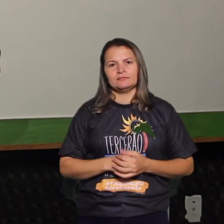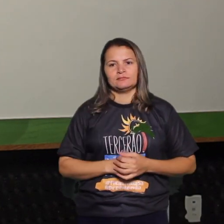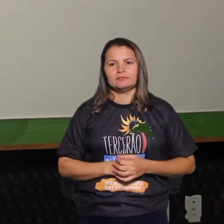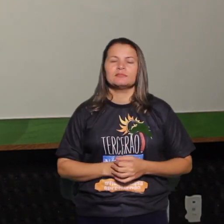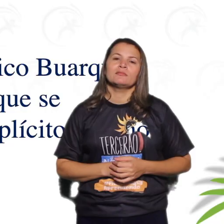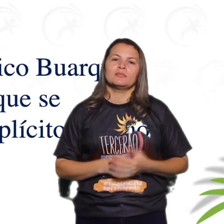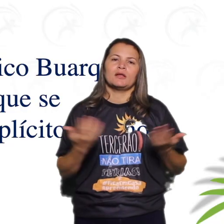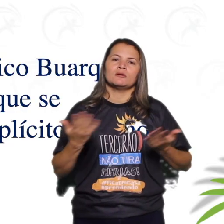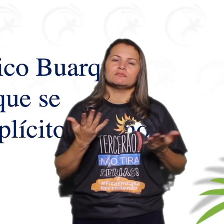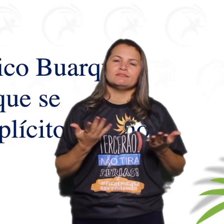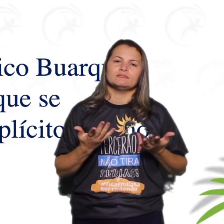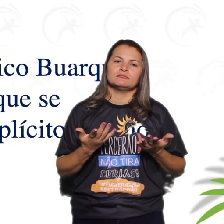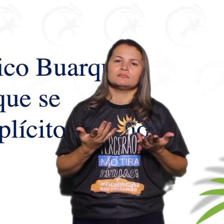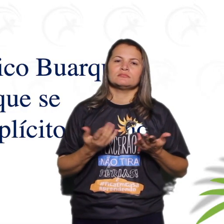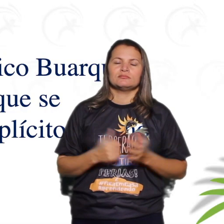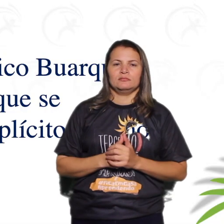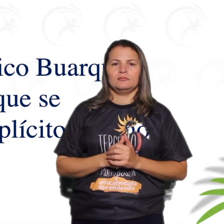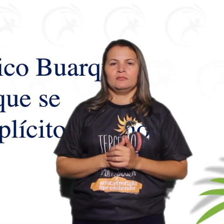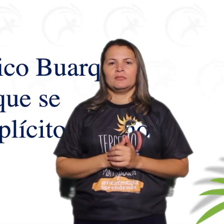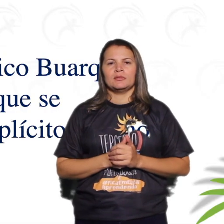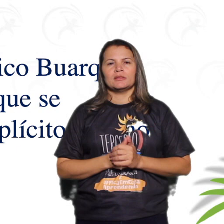Figuras de palavras.